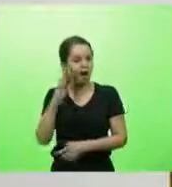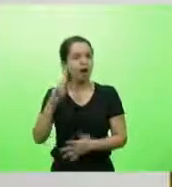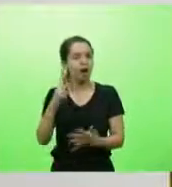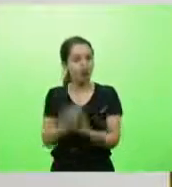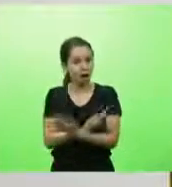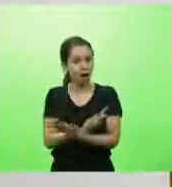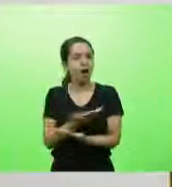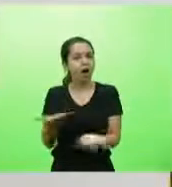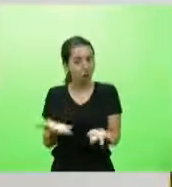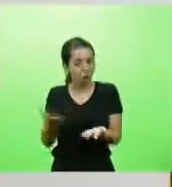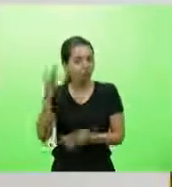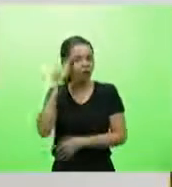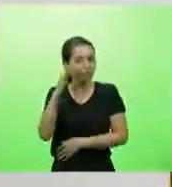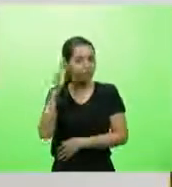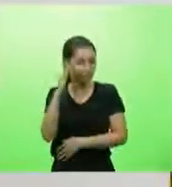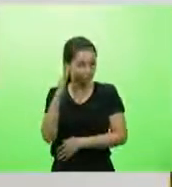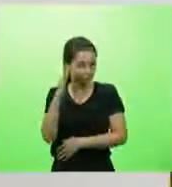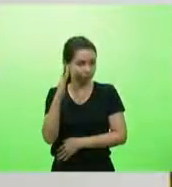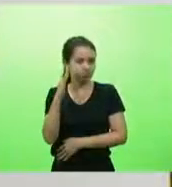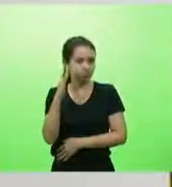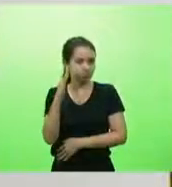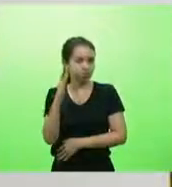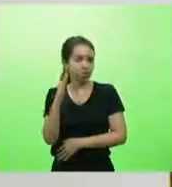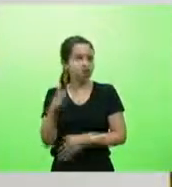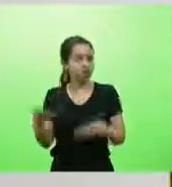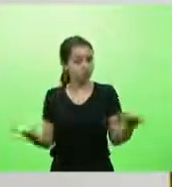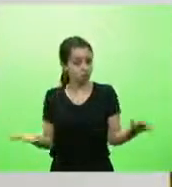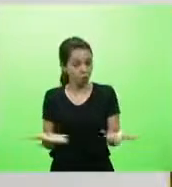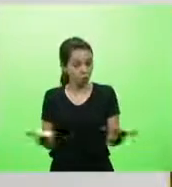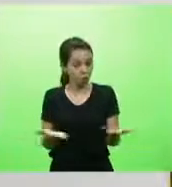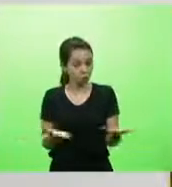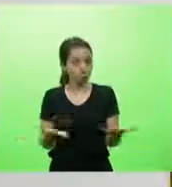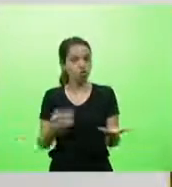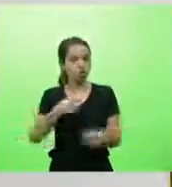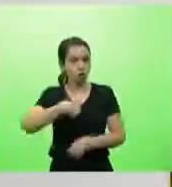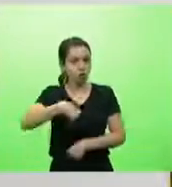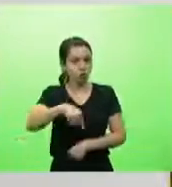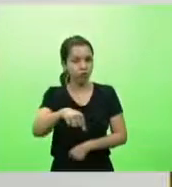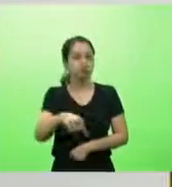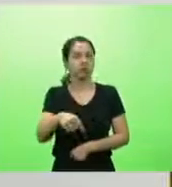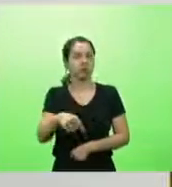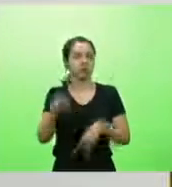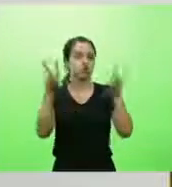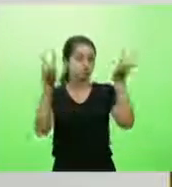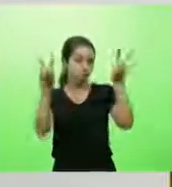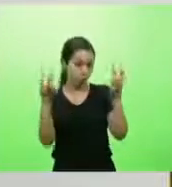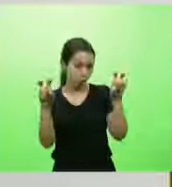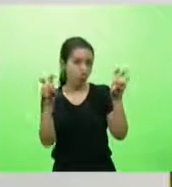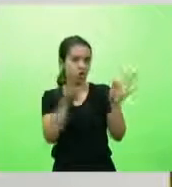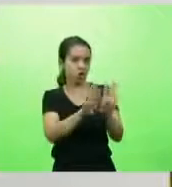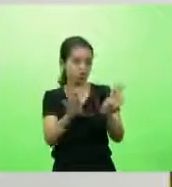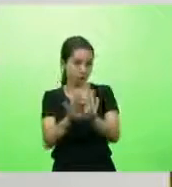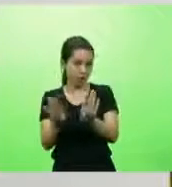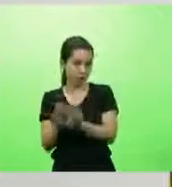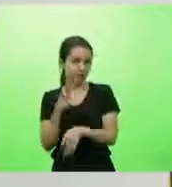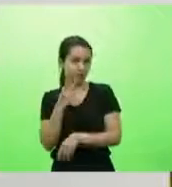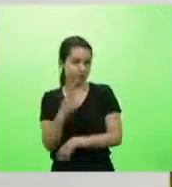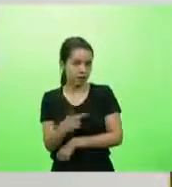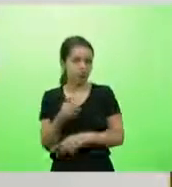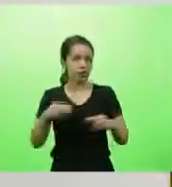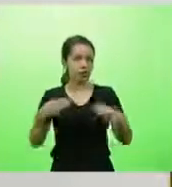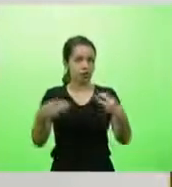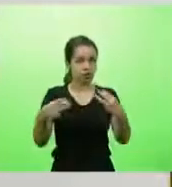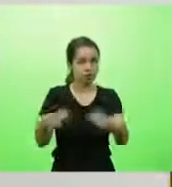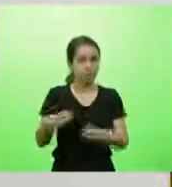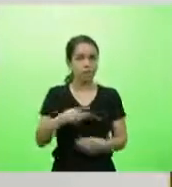questões. Então, a minha vinda hoje aqui sobre esse lockdown é só para falar isso. Ministério Público, Tribunal de Contas,